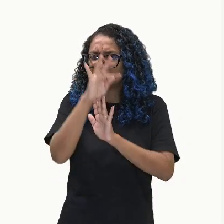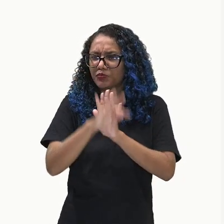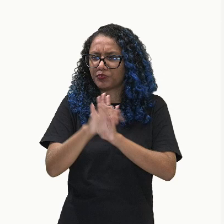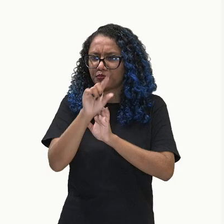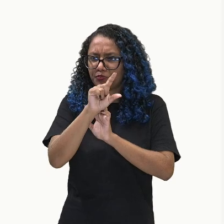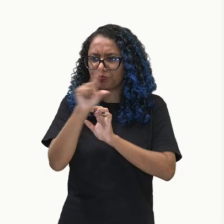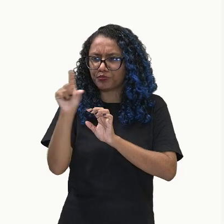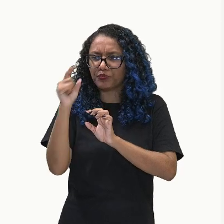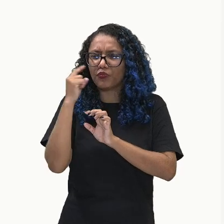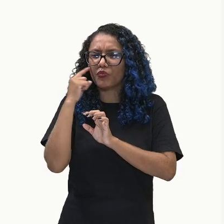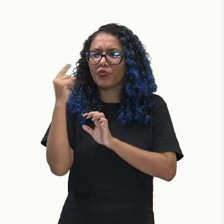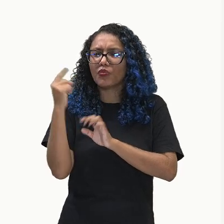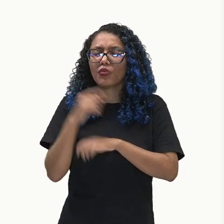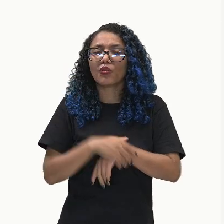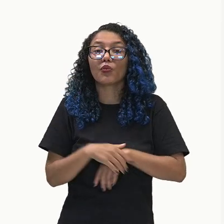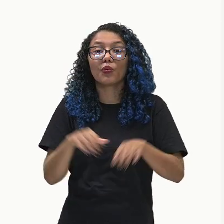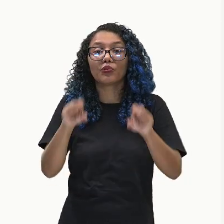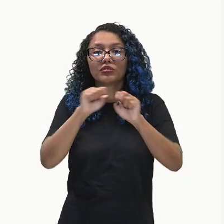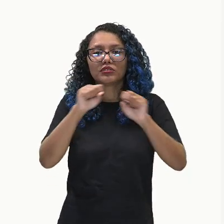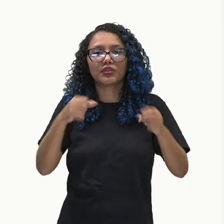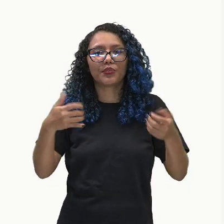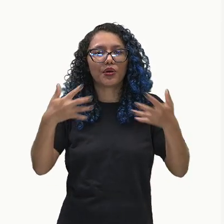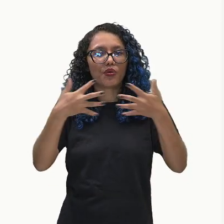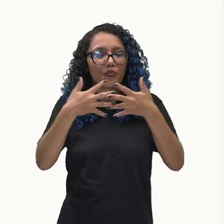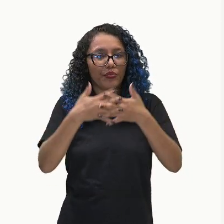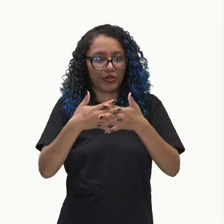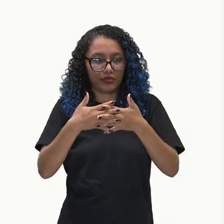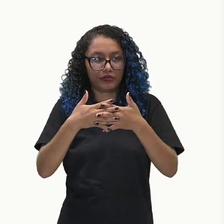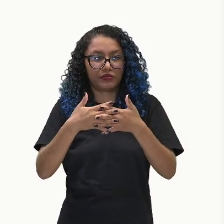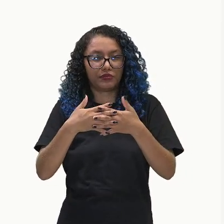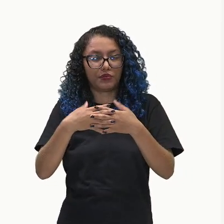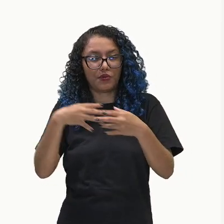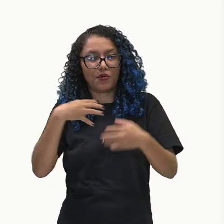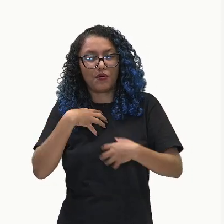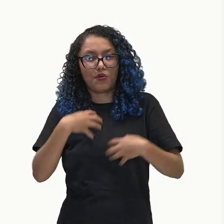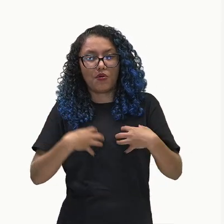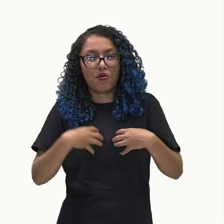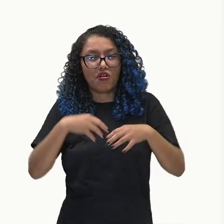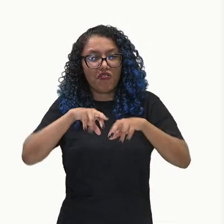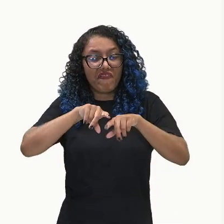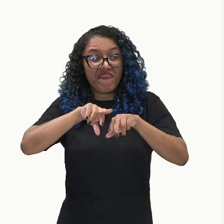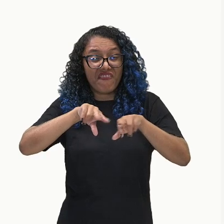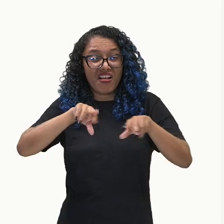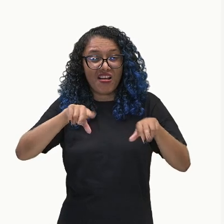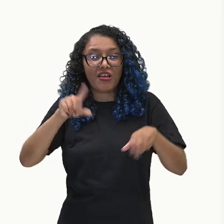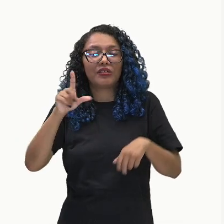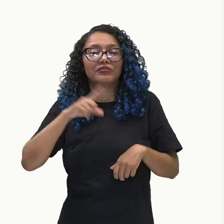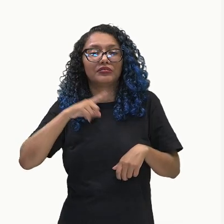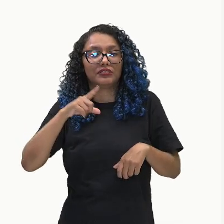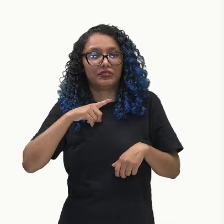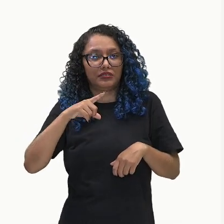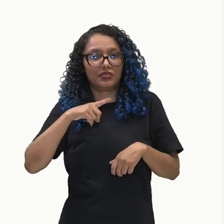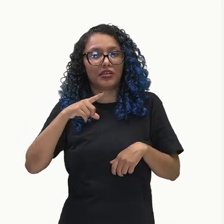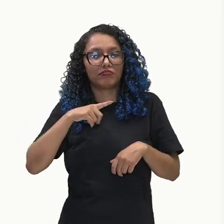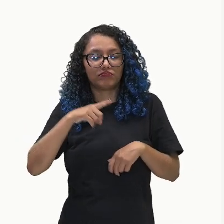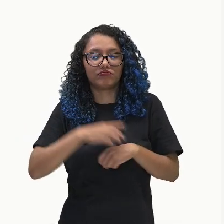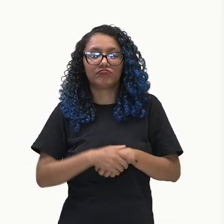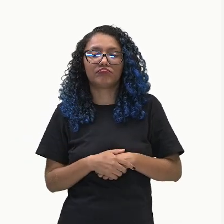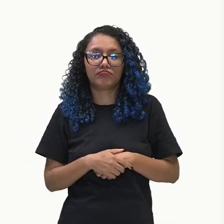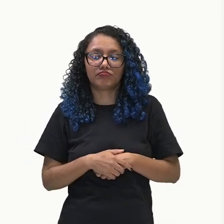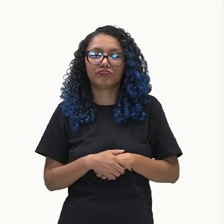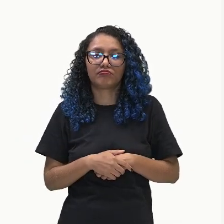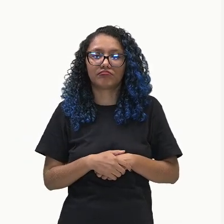Que é um sistema complexo de órgãos, é um emaranhado de órgãos ali que participam